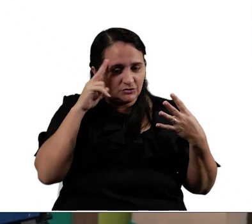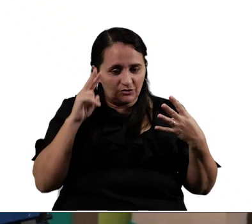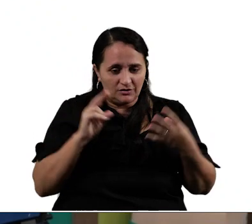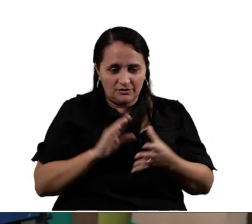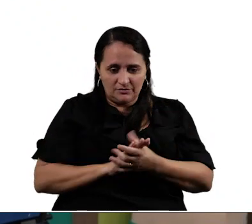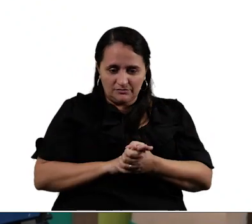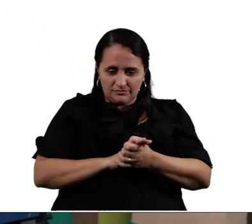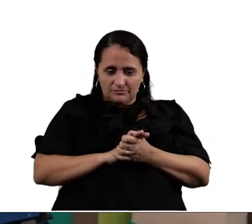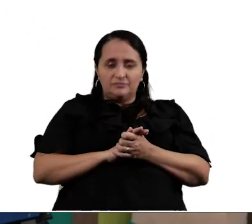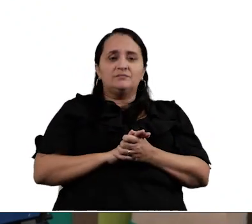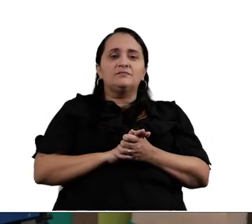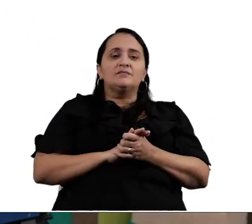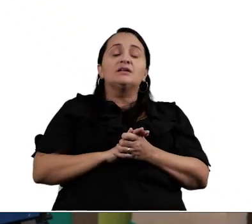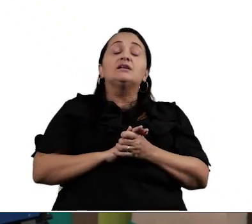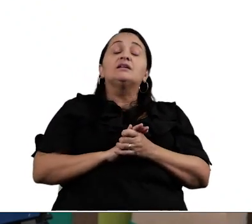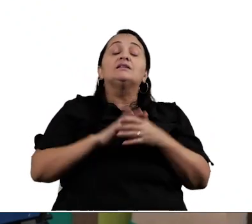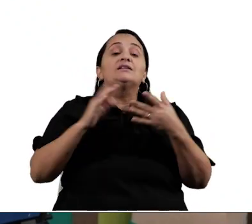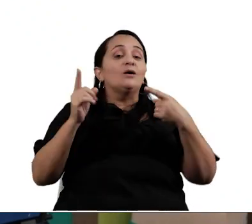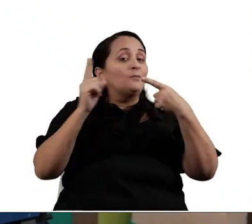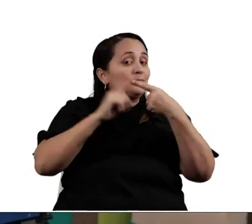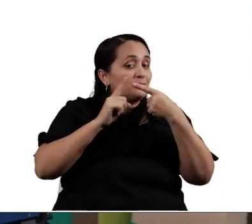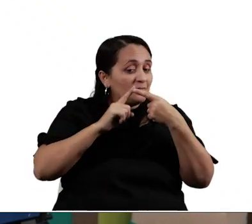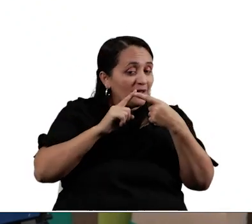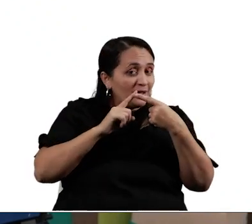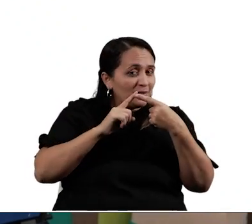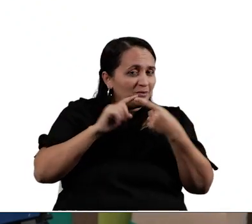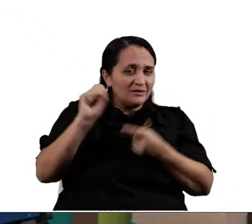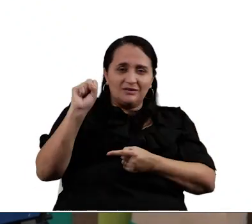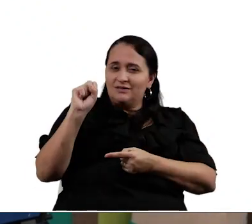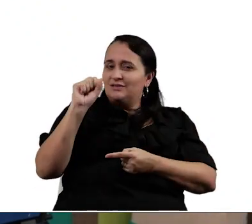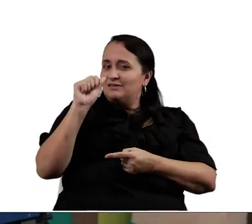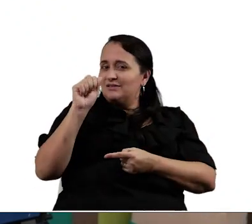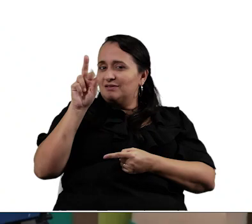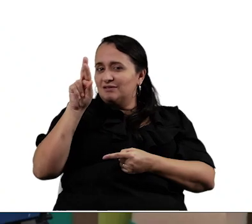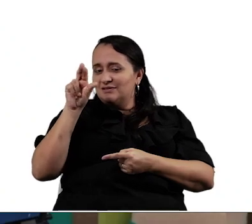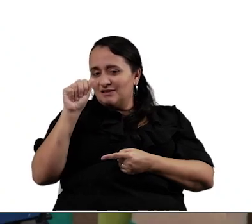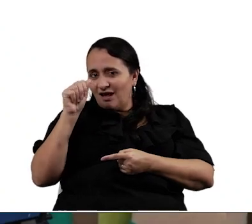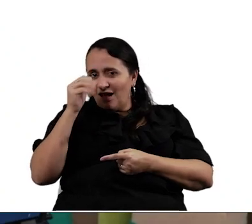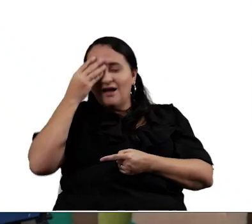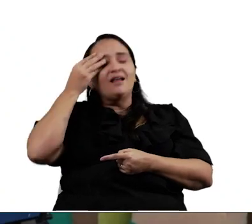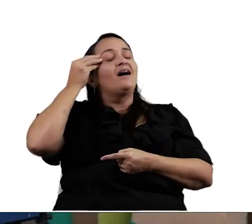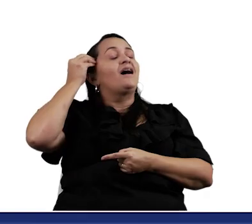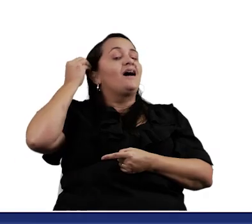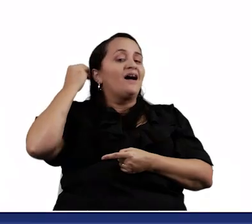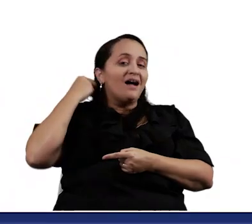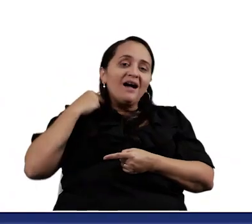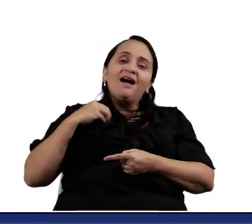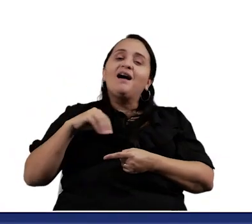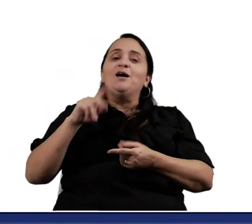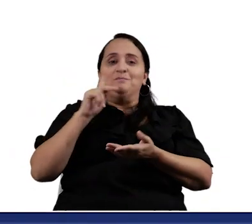o personagem principal, vocês disseram quem? Sara? Oh, muito bem, vamos lá ver se